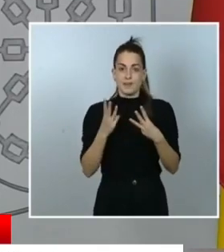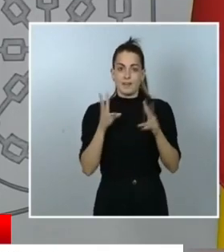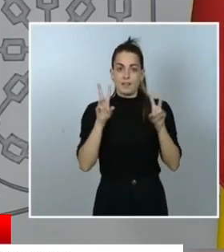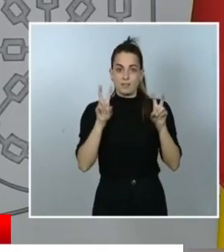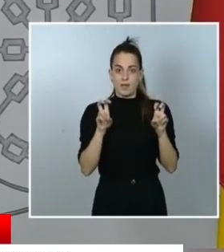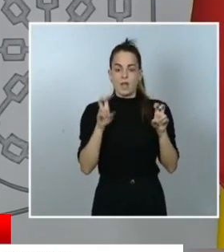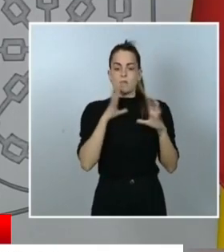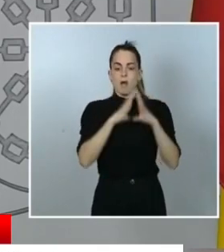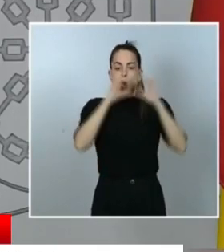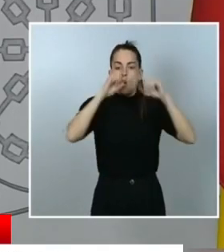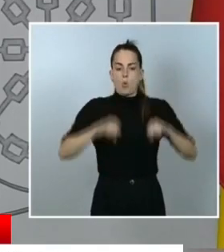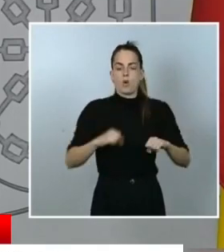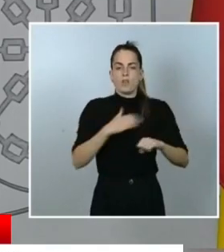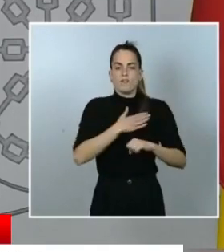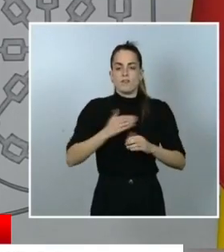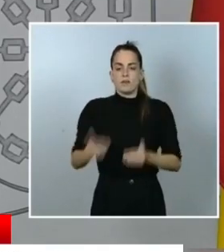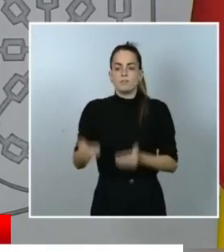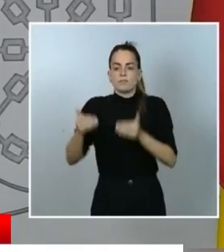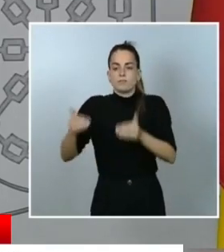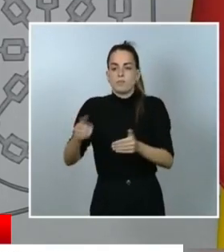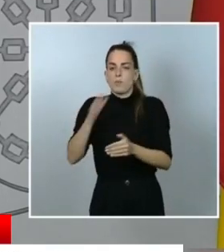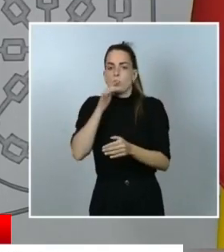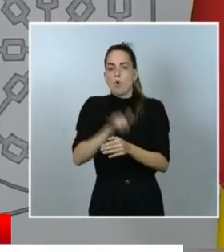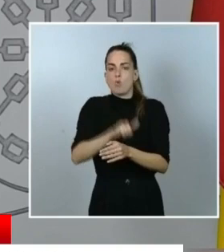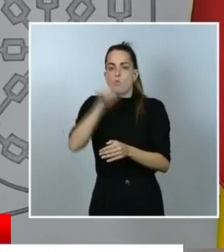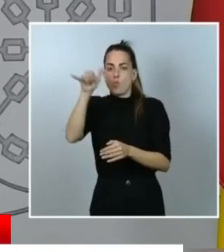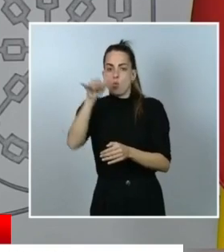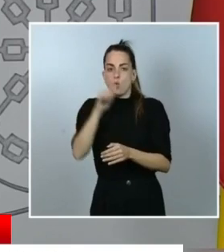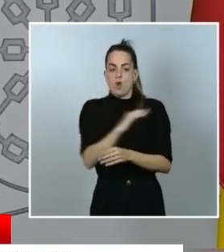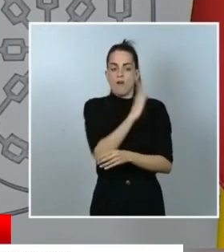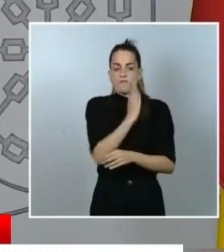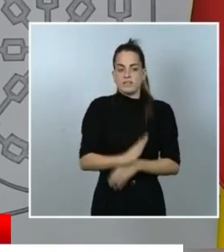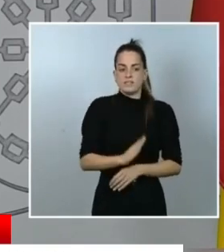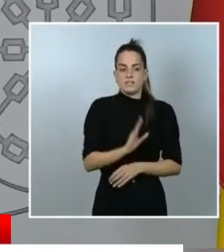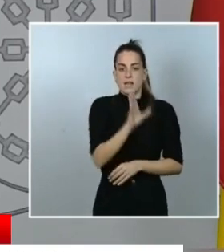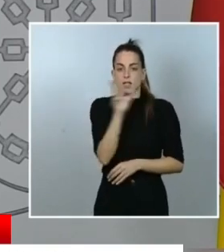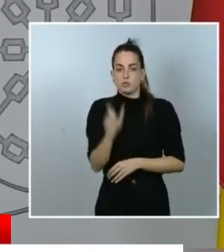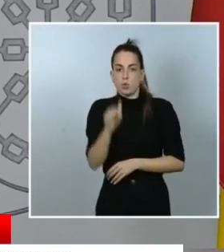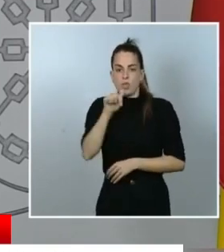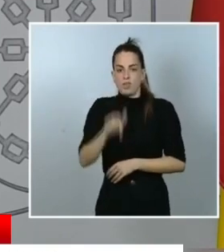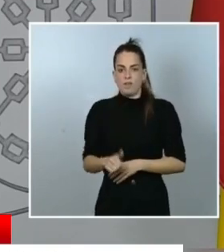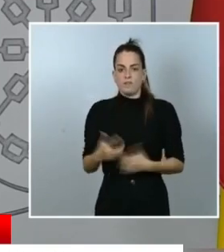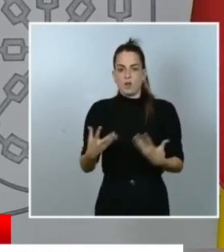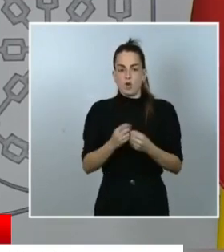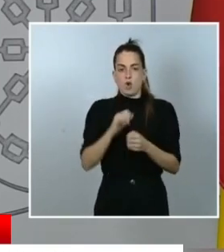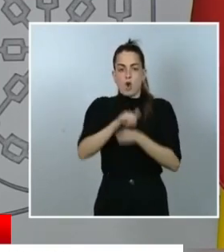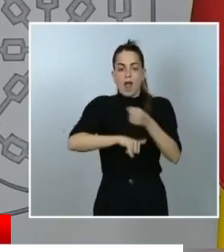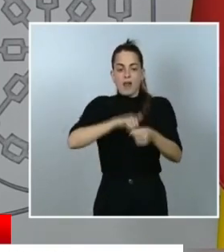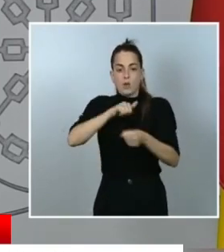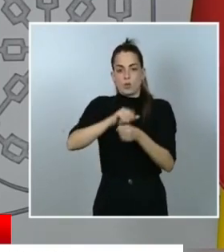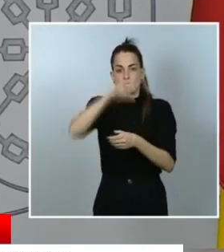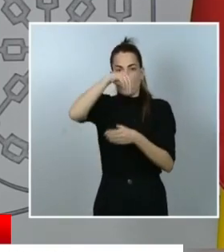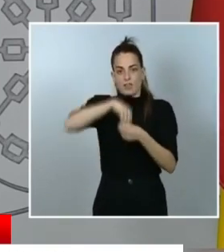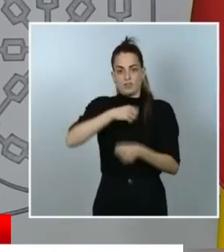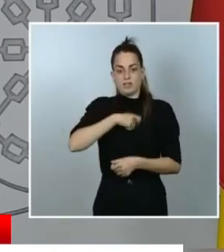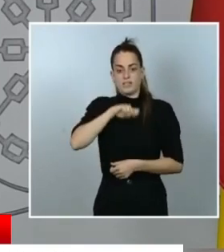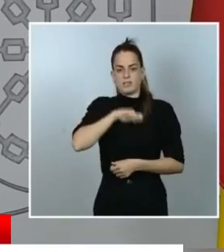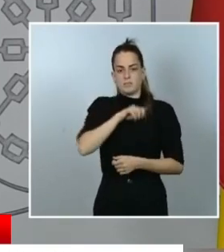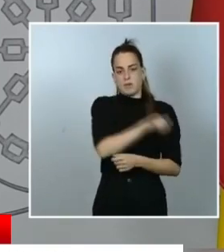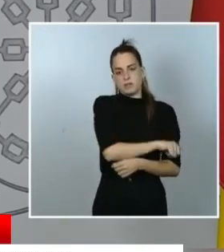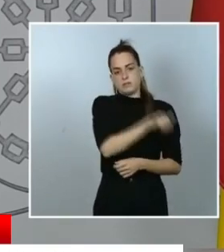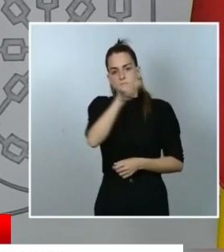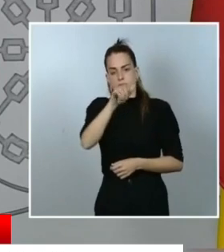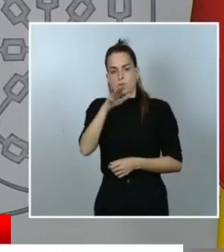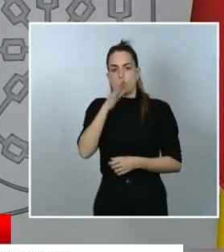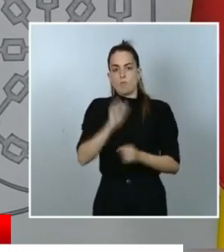da medida em vigor desde 2 de fevereiro é feita na medida em que a situação sanitária assim o